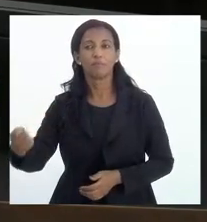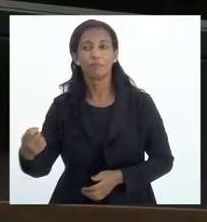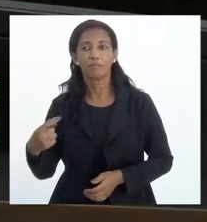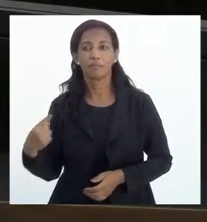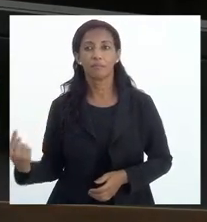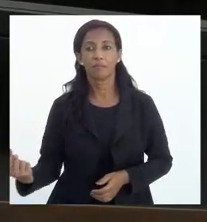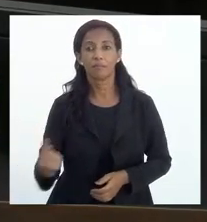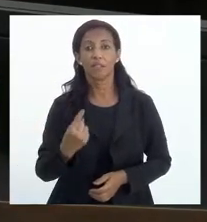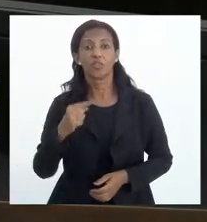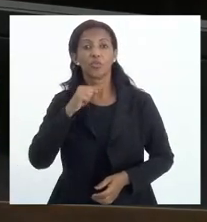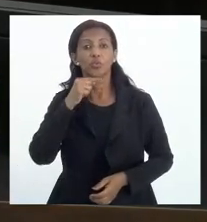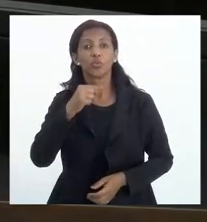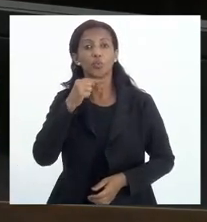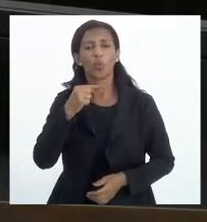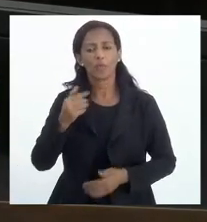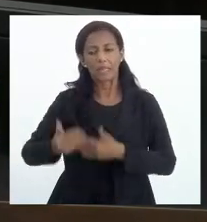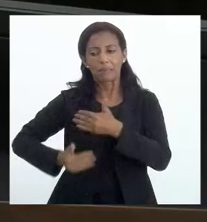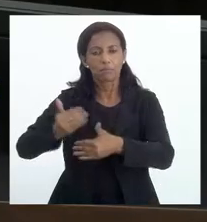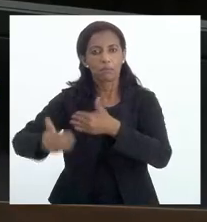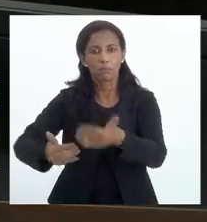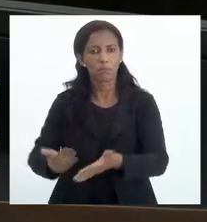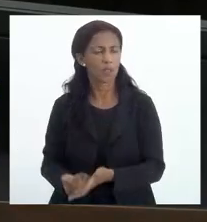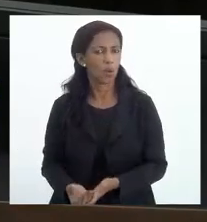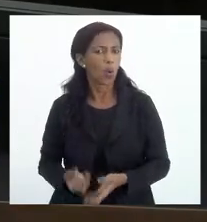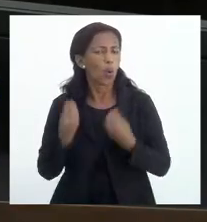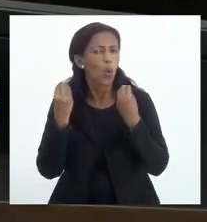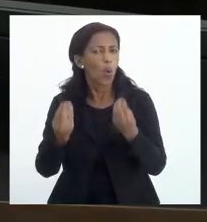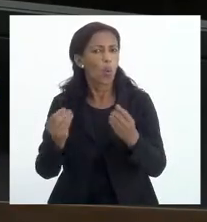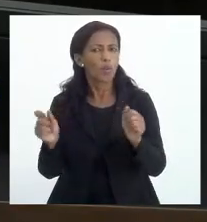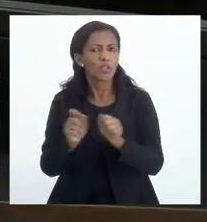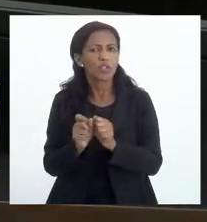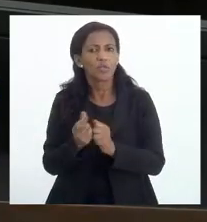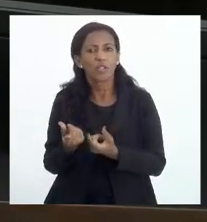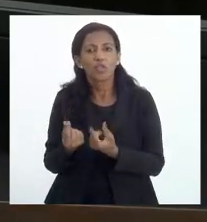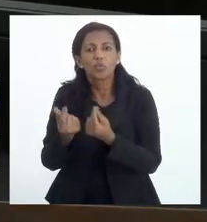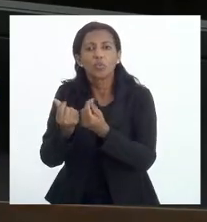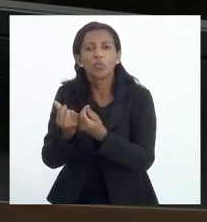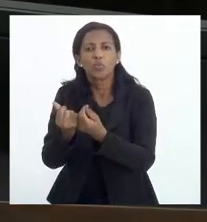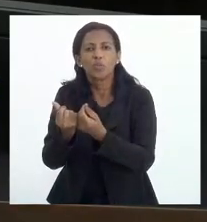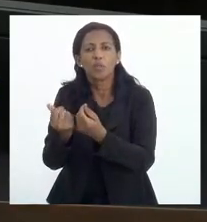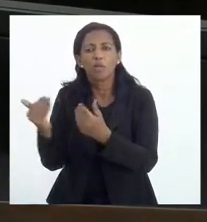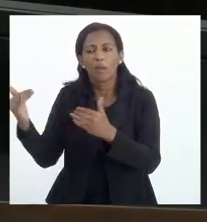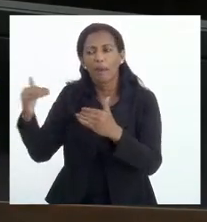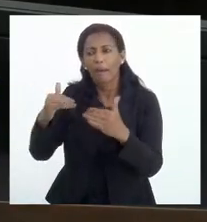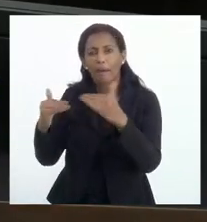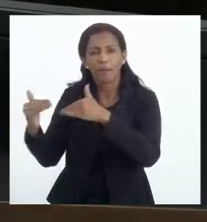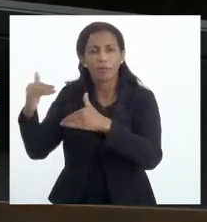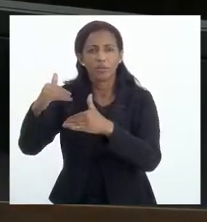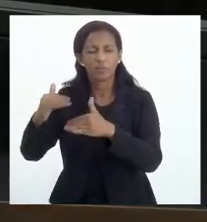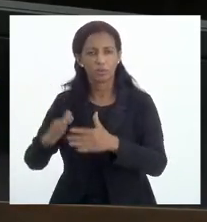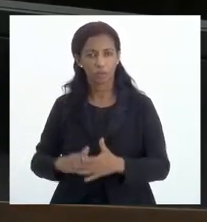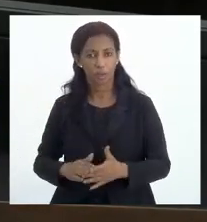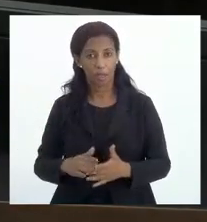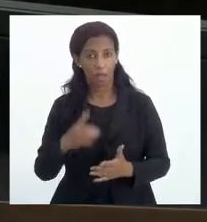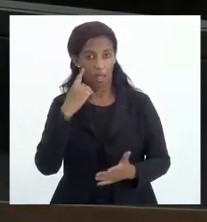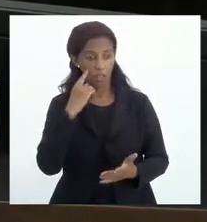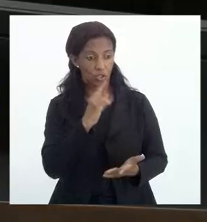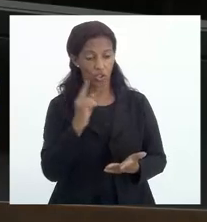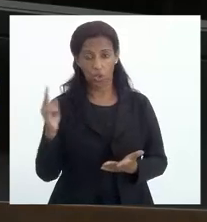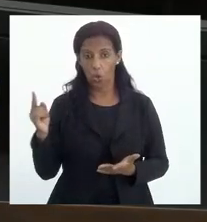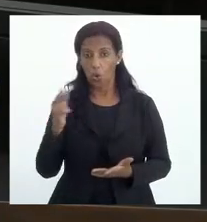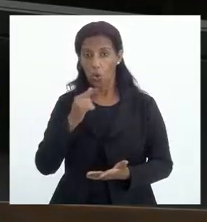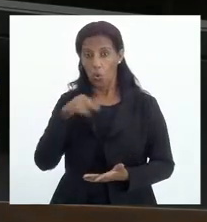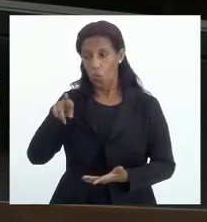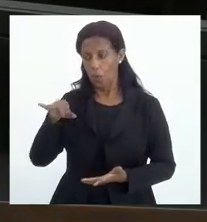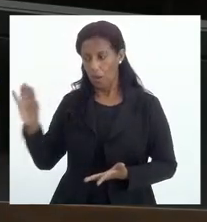gente não consegue andar. Então, como é que a gente faz com que o dinheiro caiba? A gente pega aquilo que o Nelson manda de